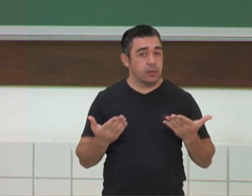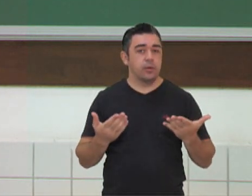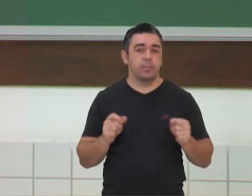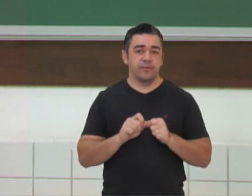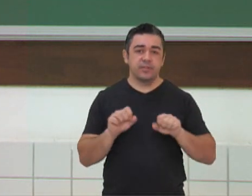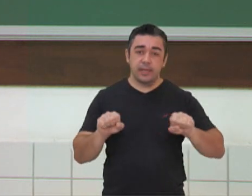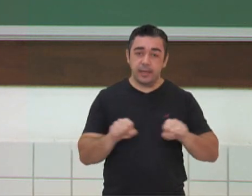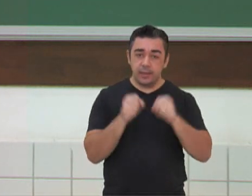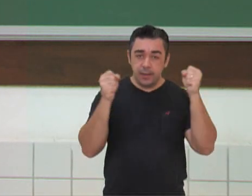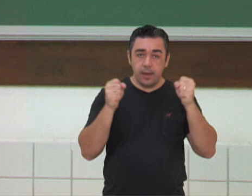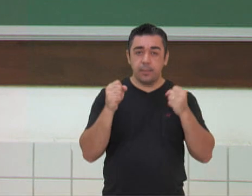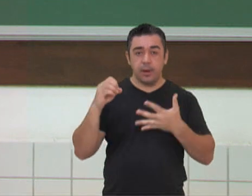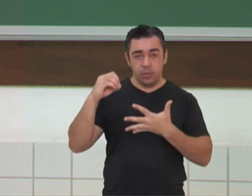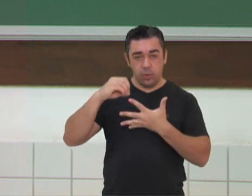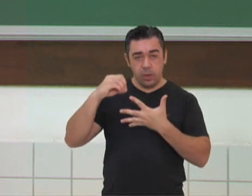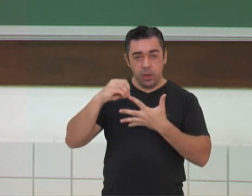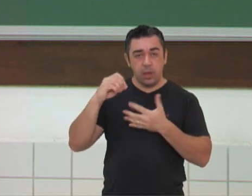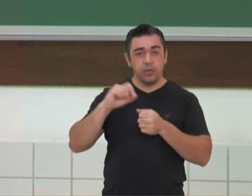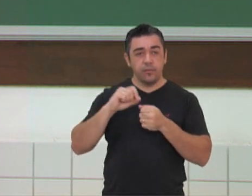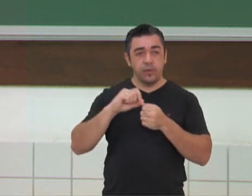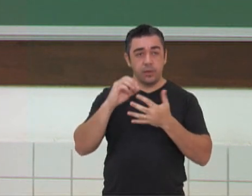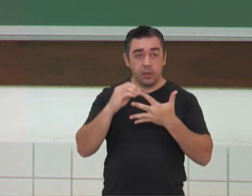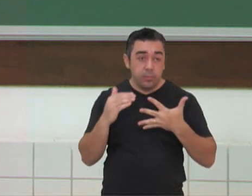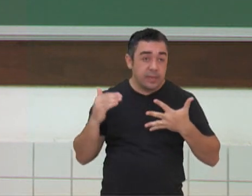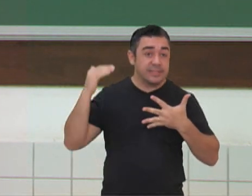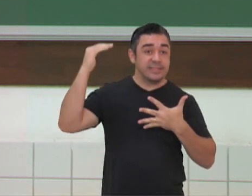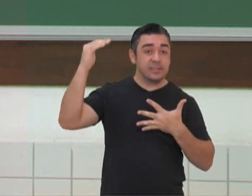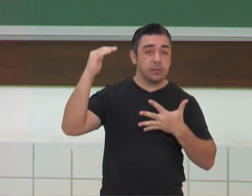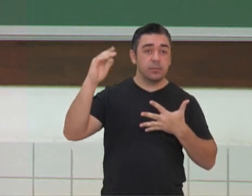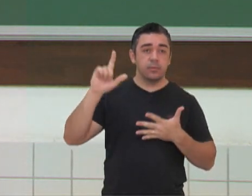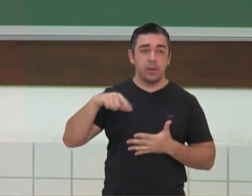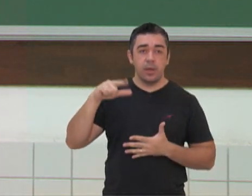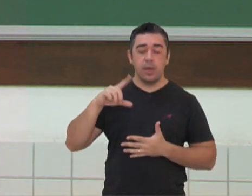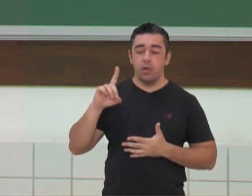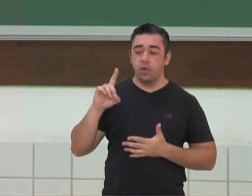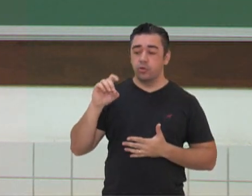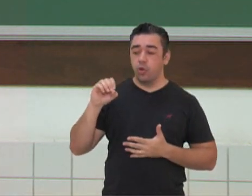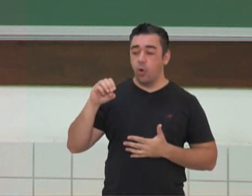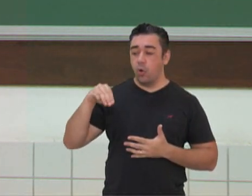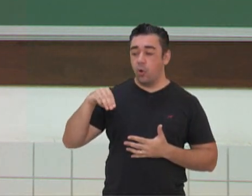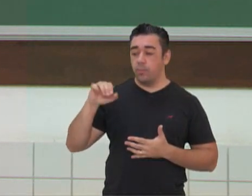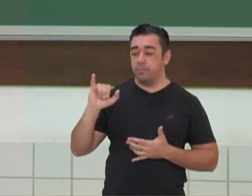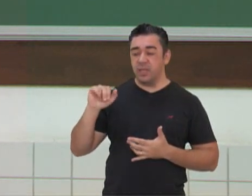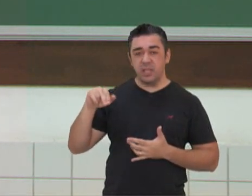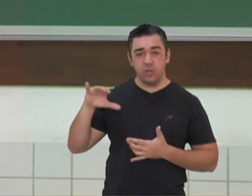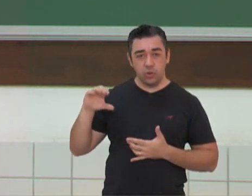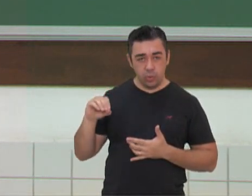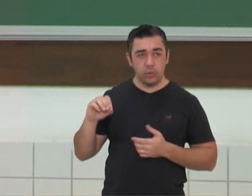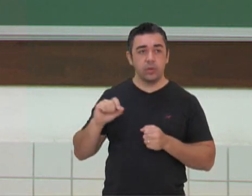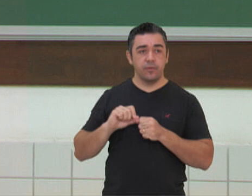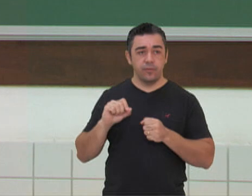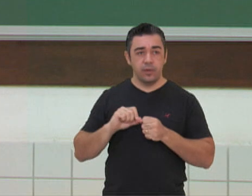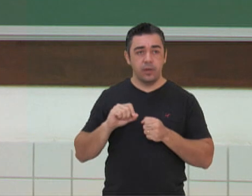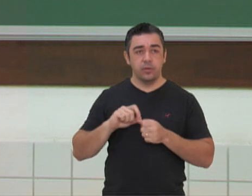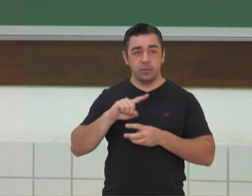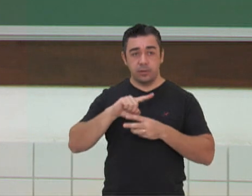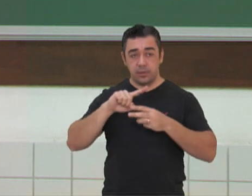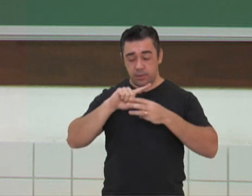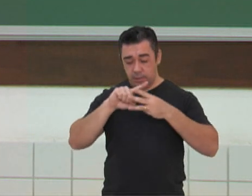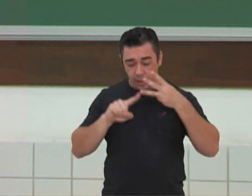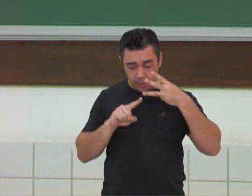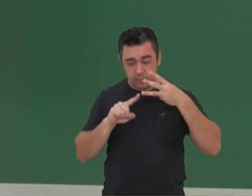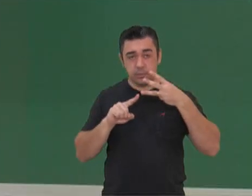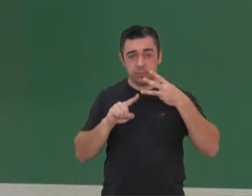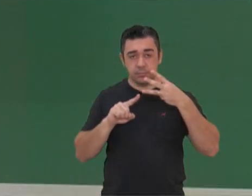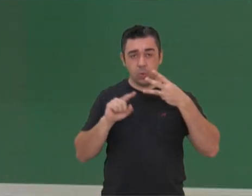o reino, eles criaram uma categoria acima do reino, que é o domínio. Então, vejam só, foi criado, então, 3 domínios.